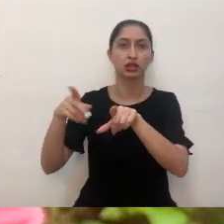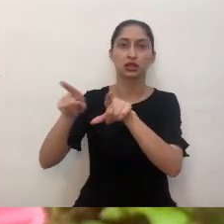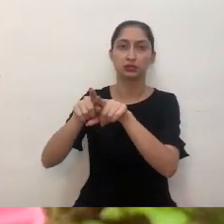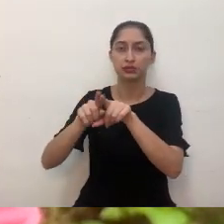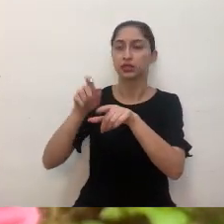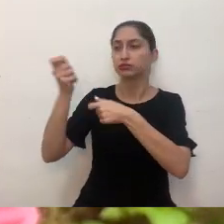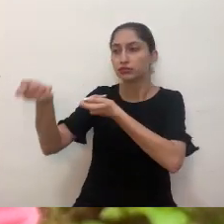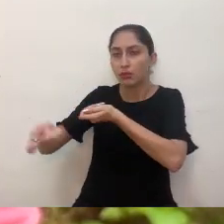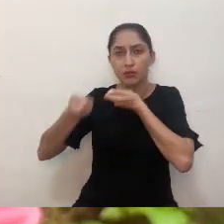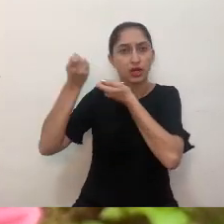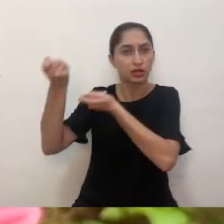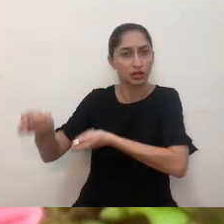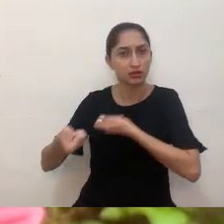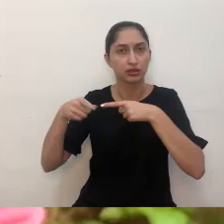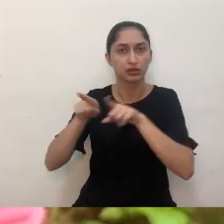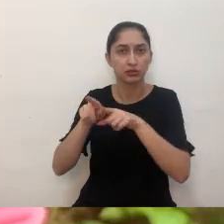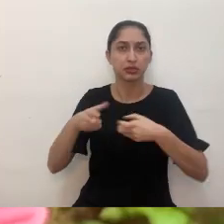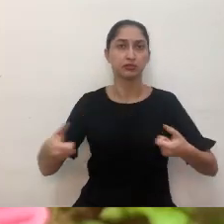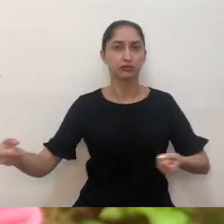peneira,